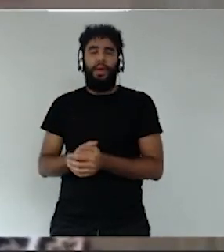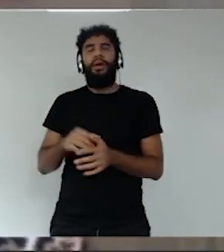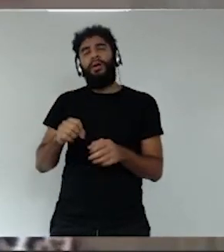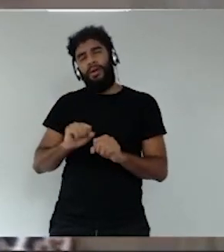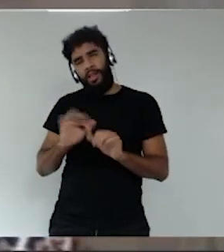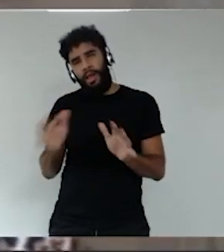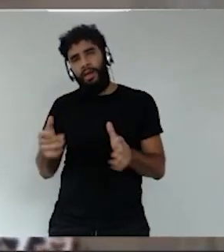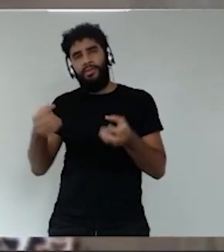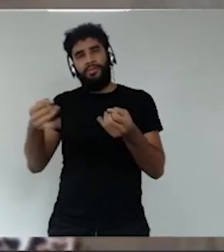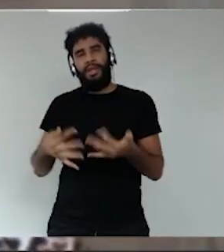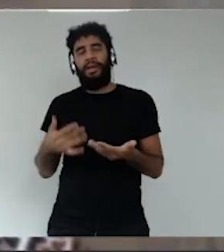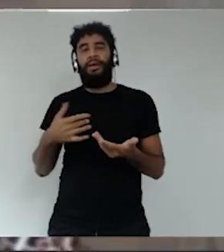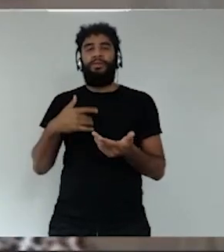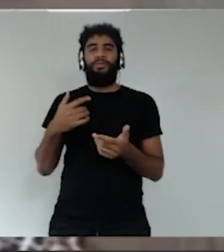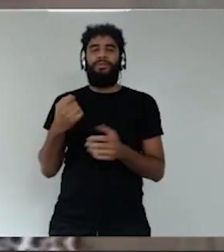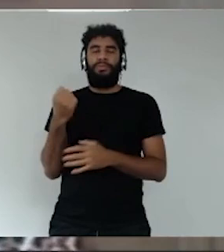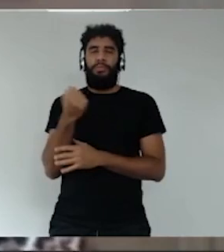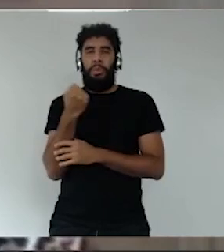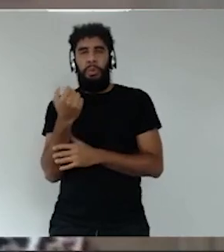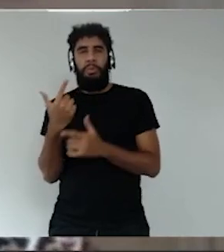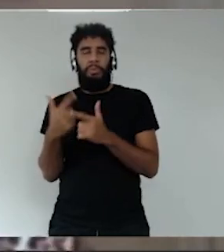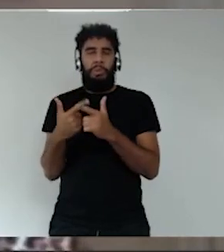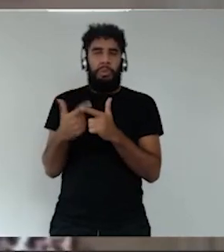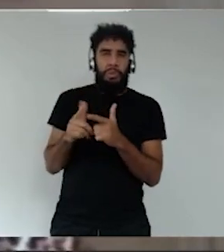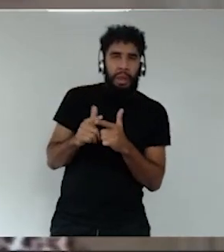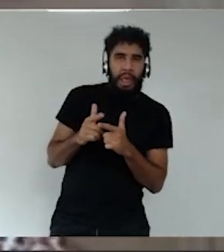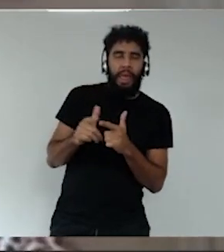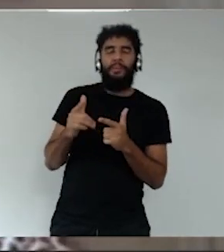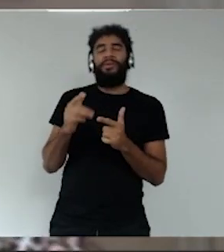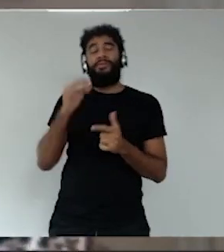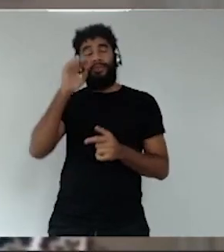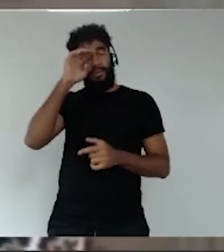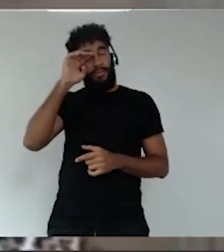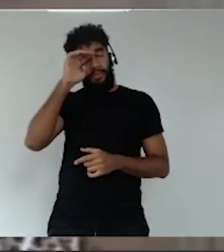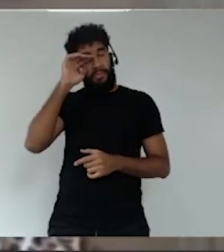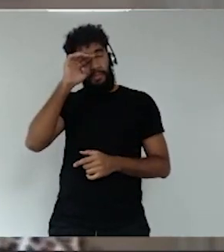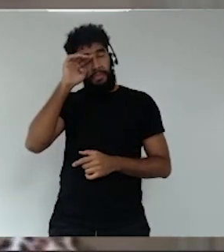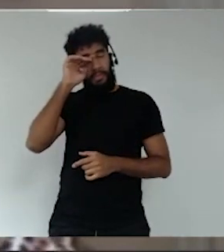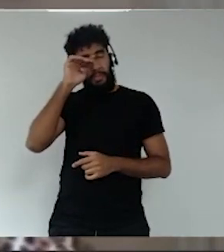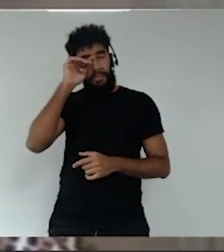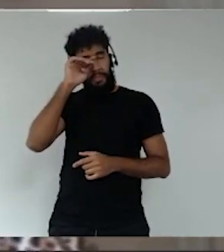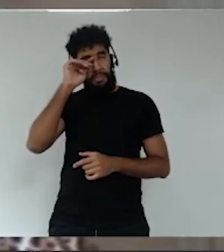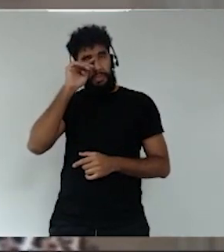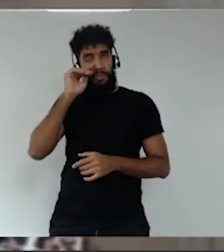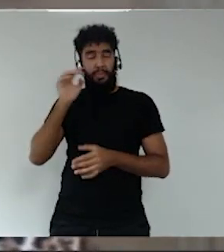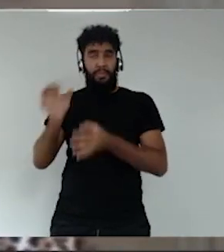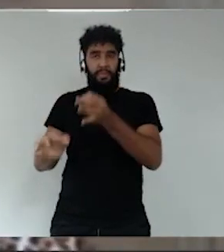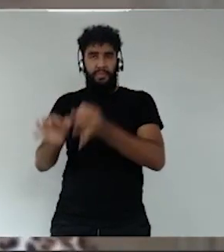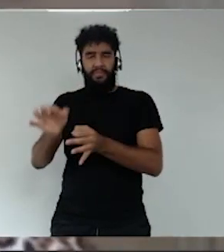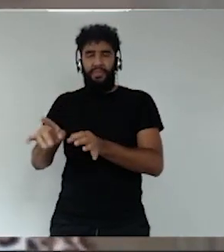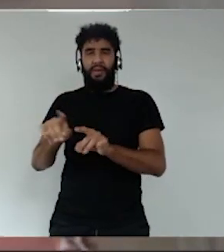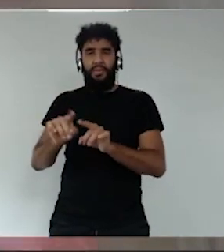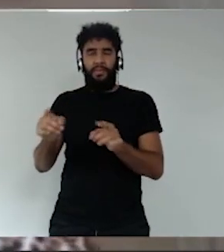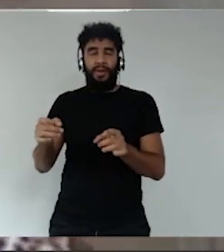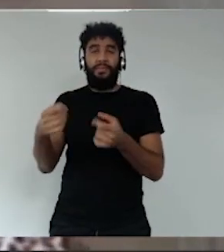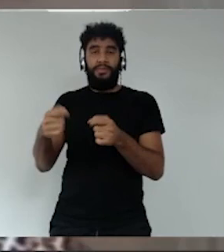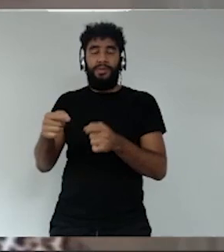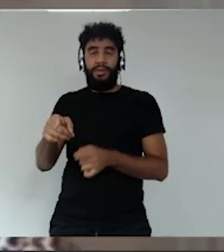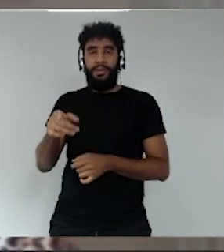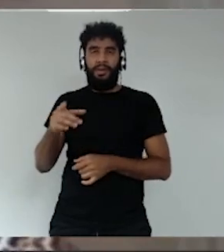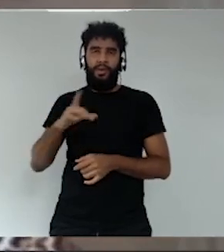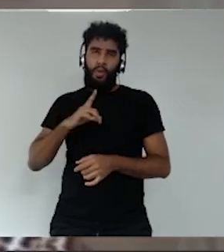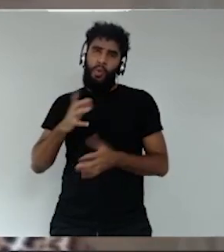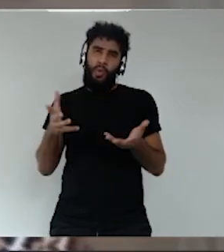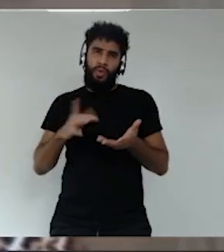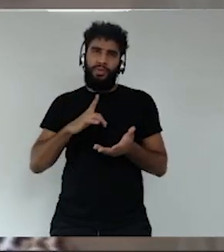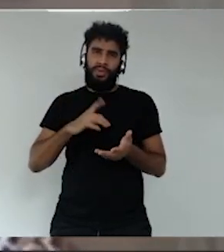judiciário, né, que todos já conhecem, e nem das soluções para essa crise, mas não tem como a gente não tocar nesse assunto. Hoje nós temos quase 100 milhões